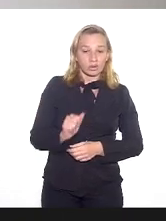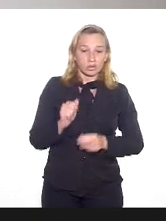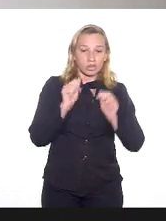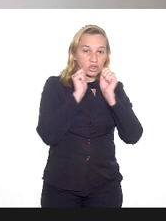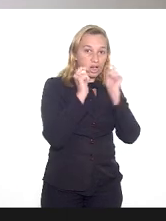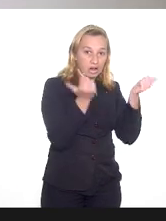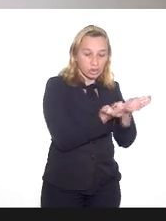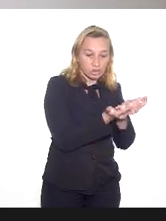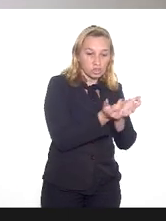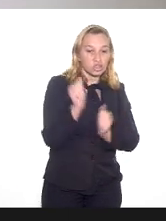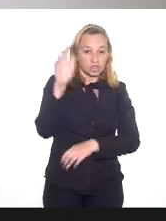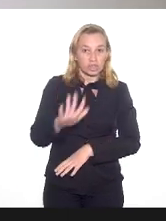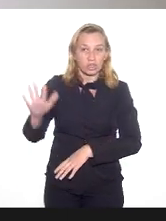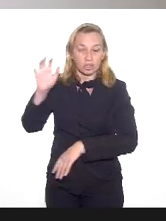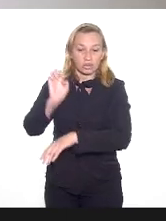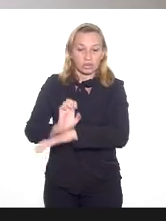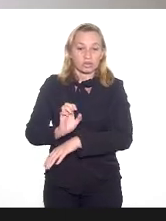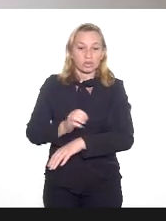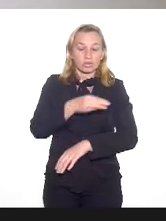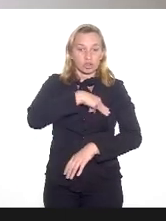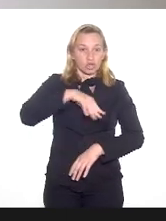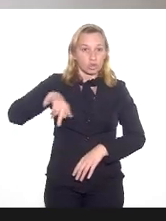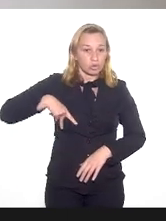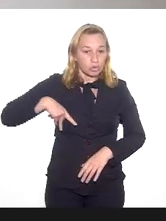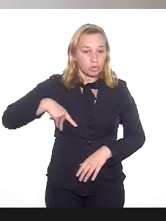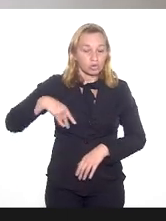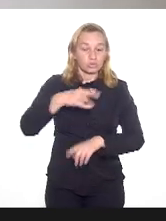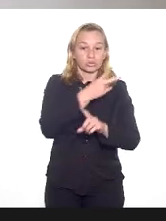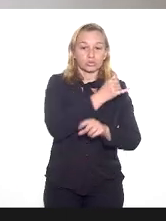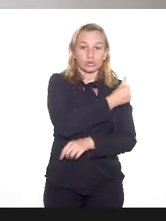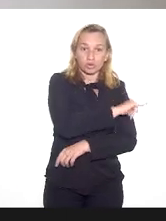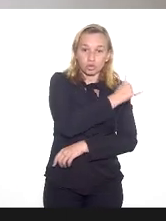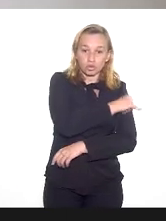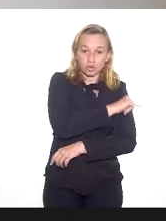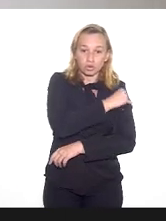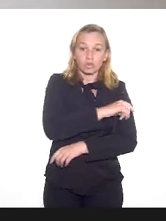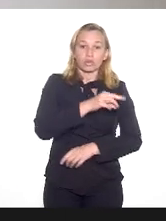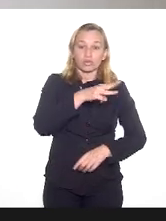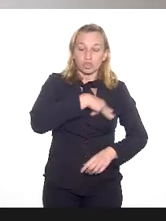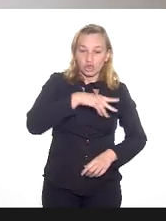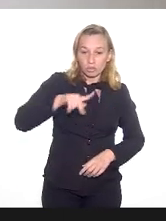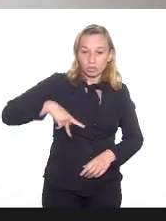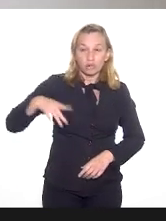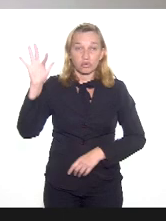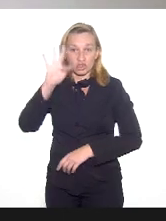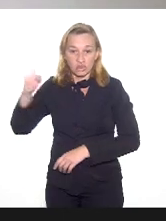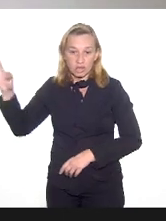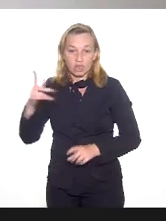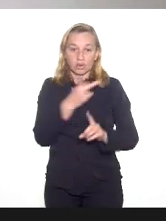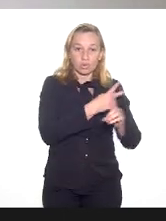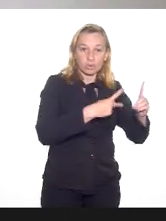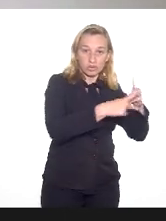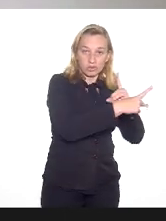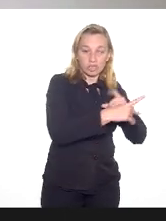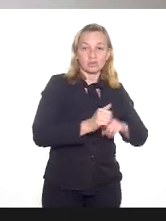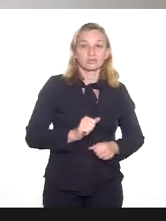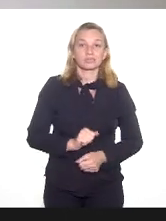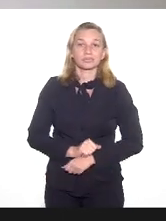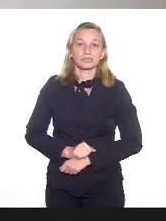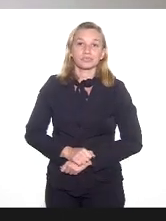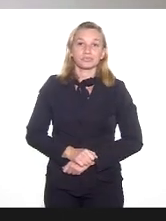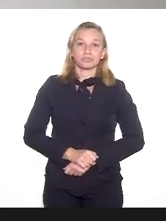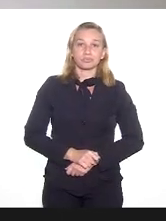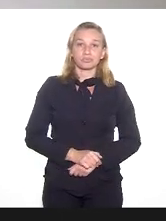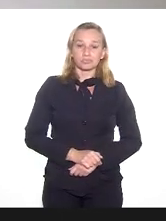à Procuradoria-Geral do Estado, ao Ministério Público do Rio de Janeiro, ao Ministério Público Federal e ao Rio Previdência,